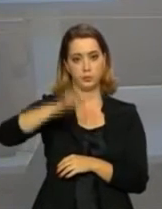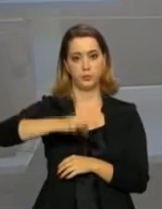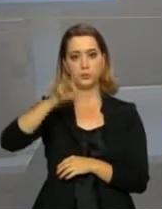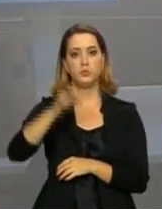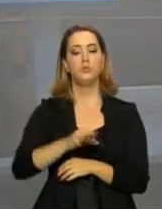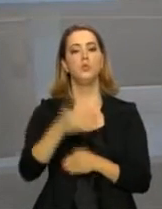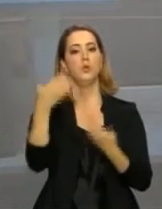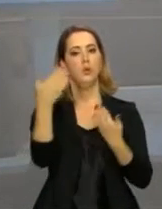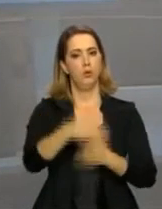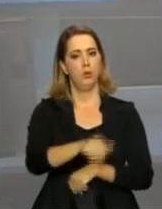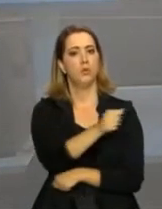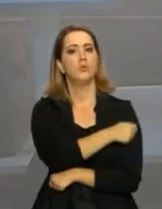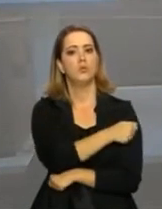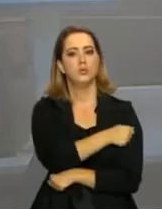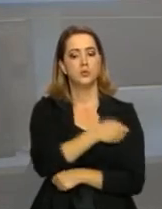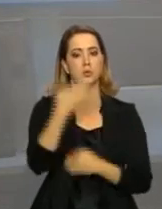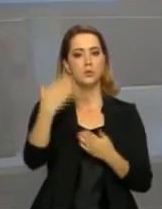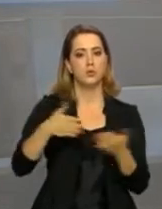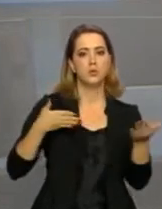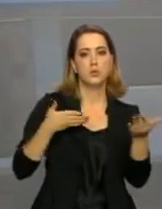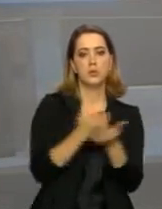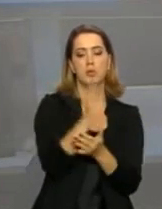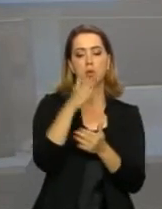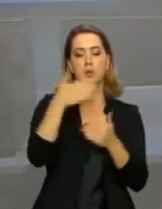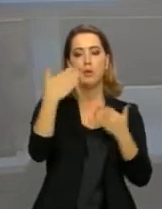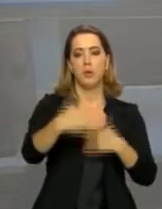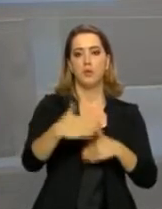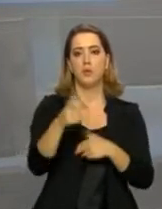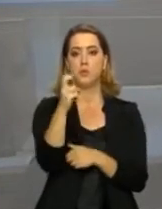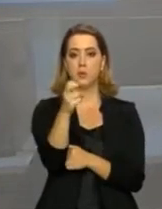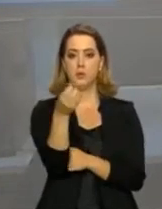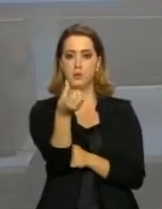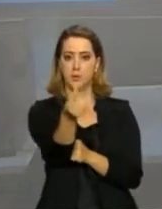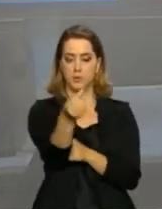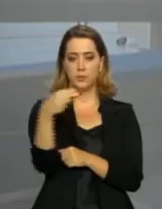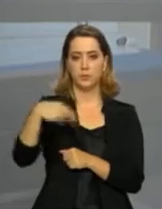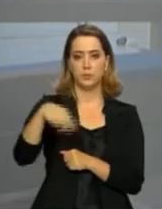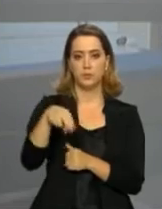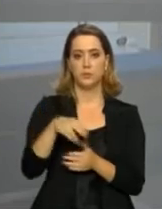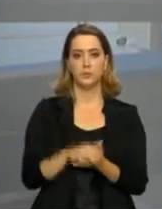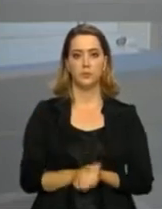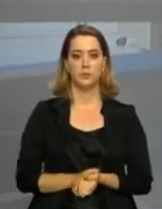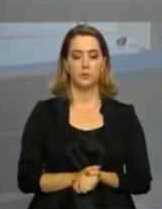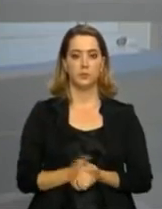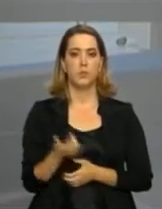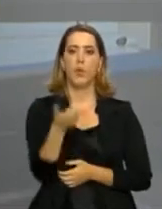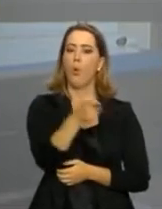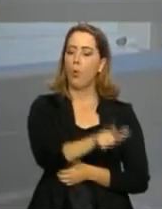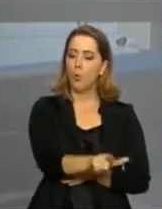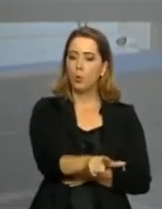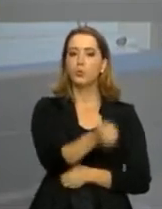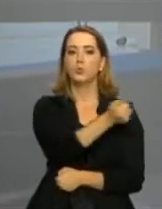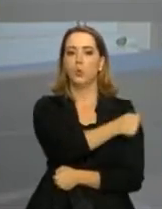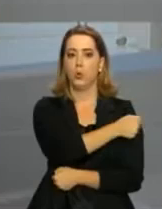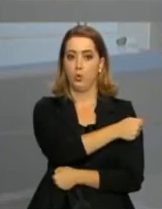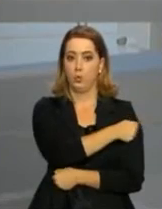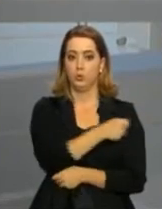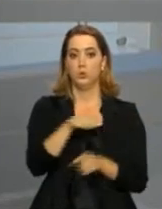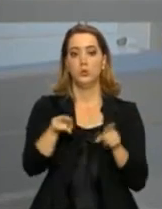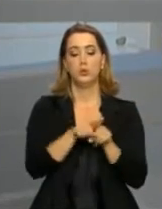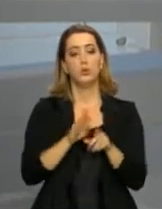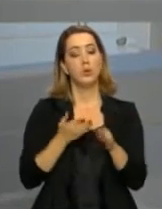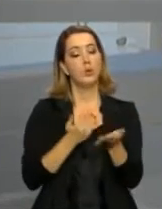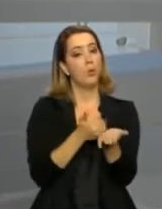97,78% dos candidatos vão fazer as provas nos dias 5 e 6 de novembro. Os outros farão o exame no início